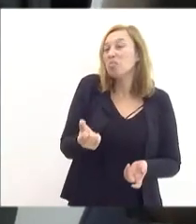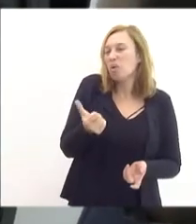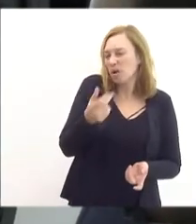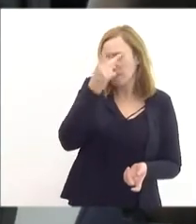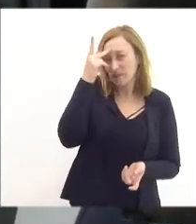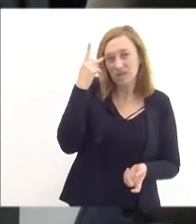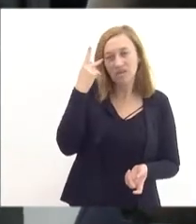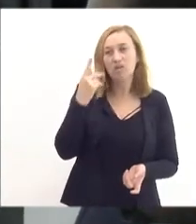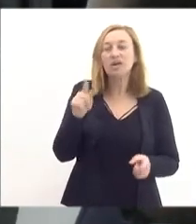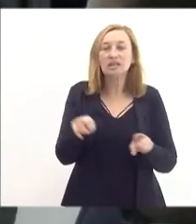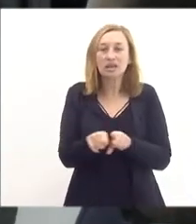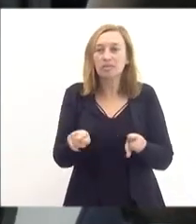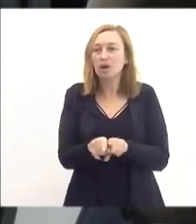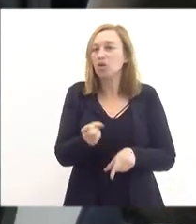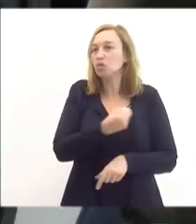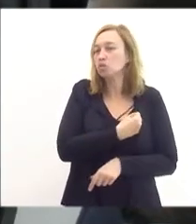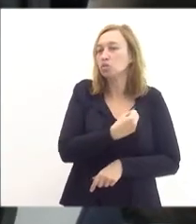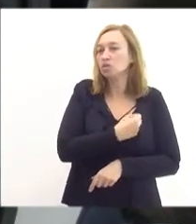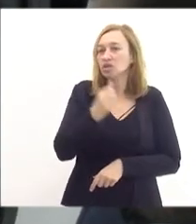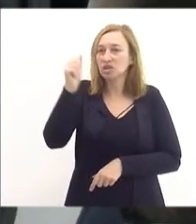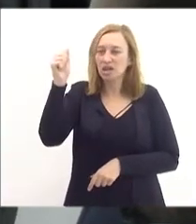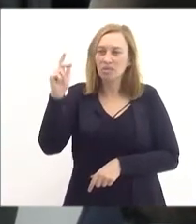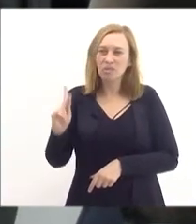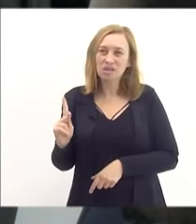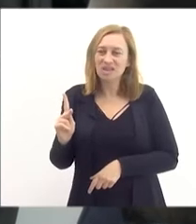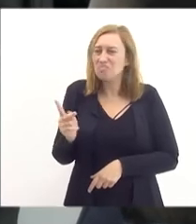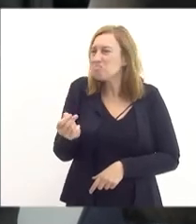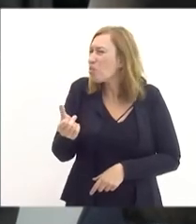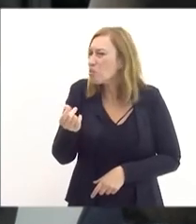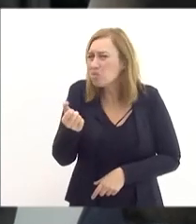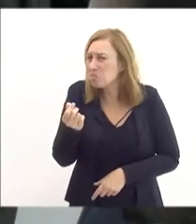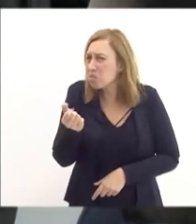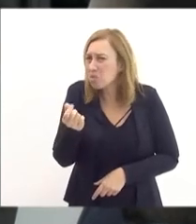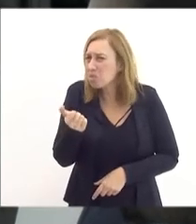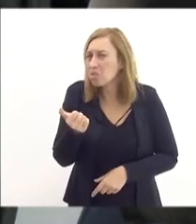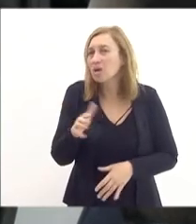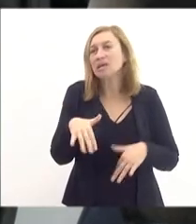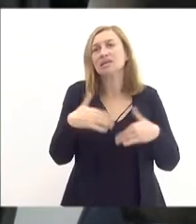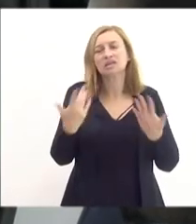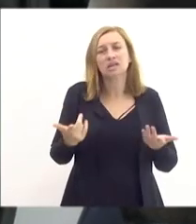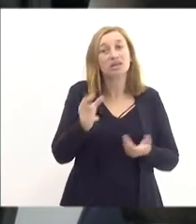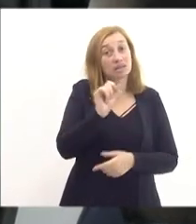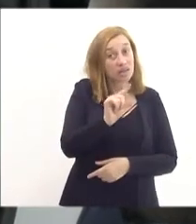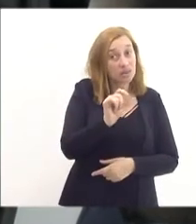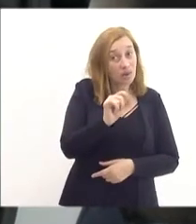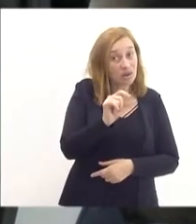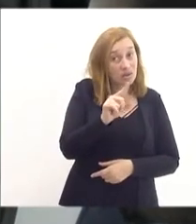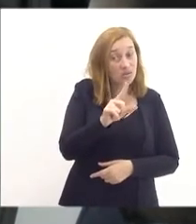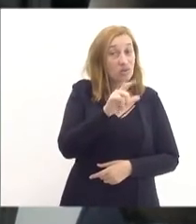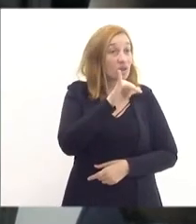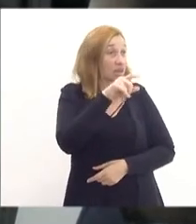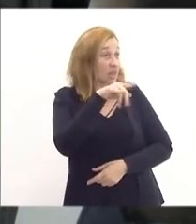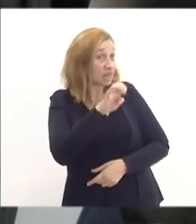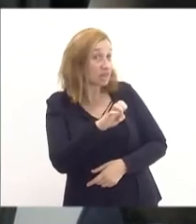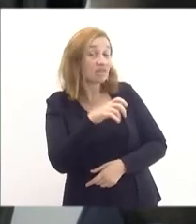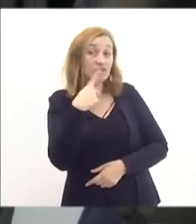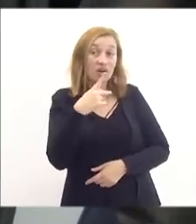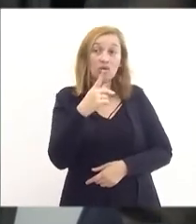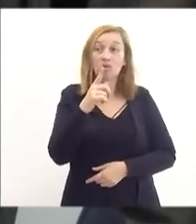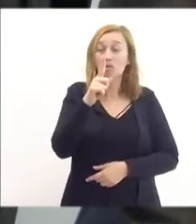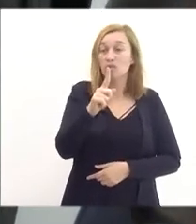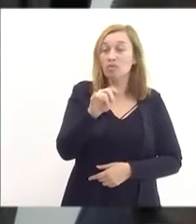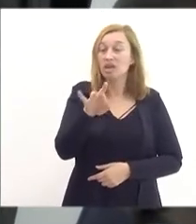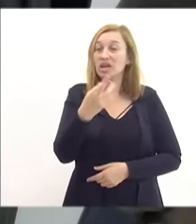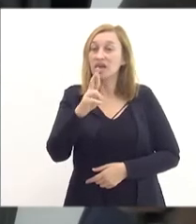o número de aposentados que existe lá é insignificante. Então, ele está no azul, a Liliane acabou de dar um número, de